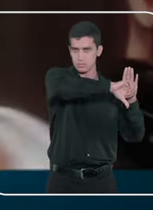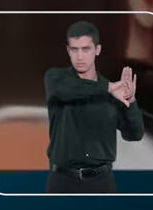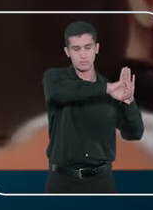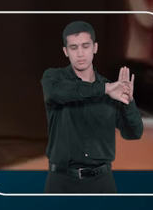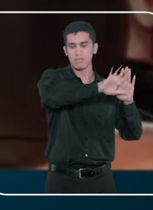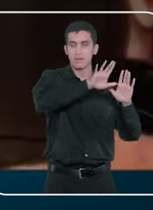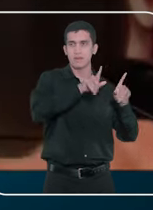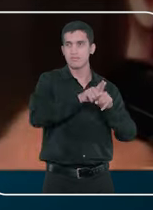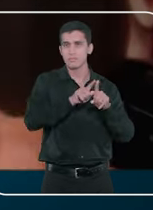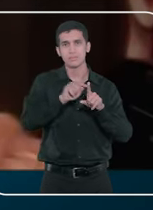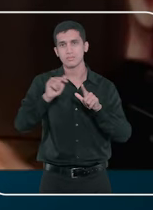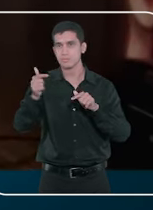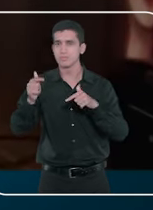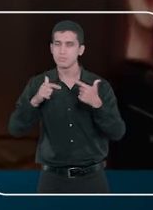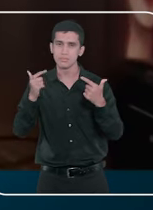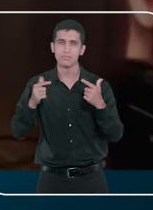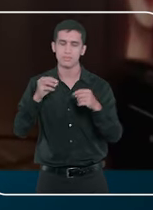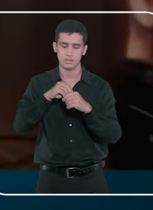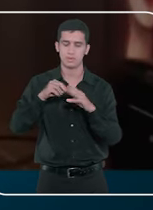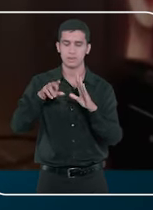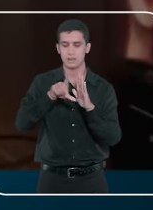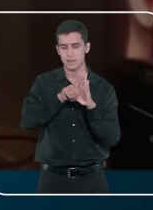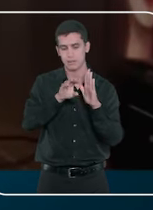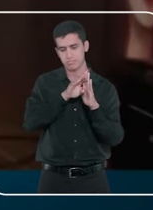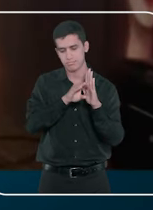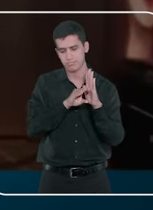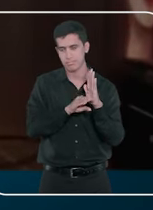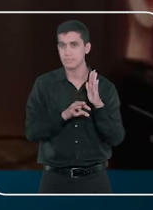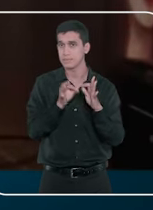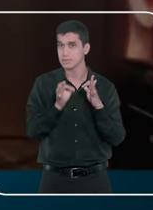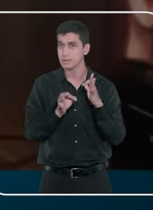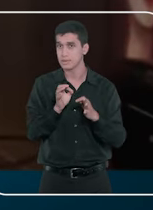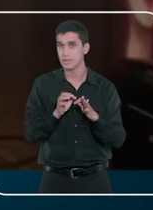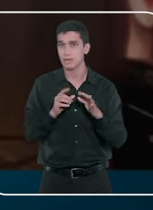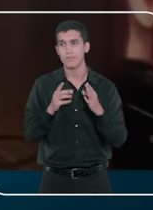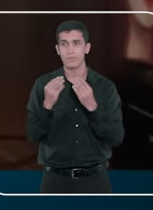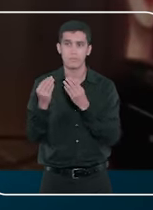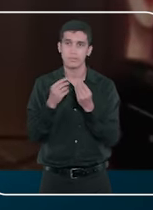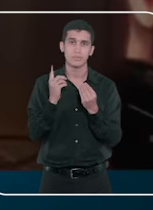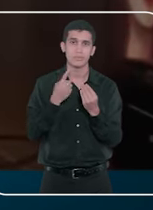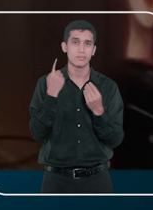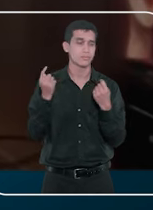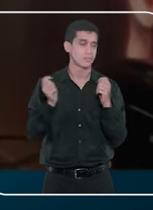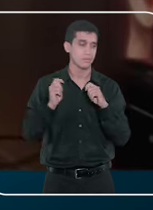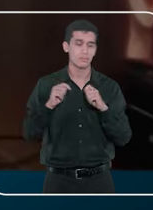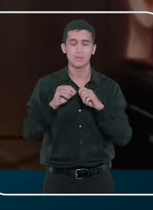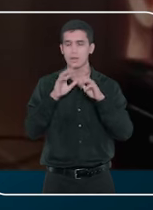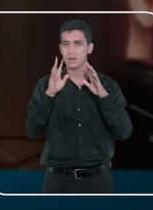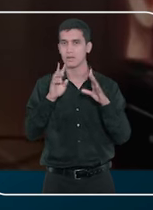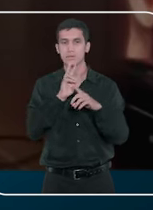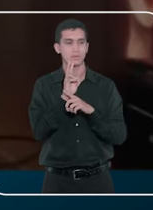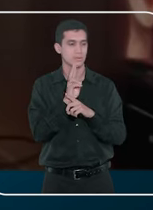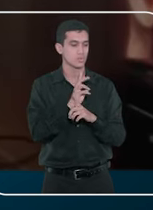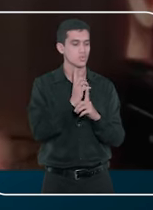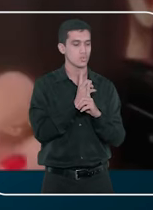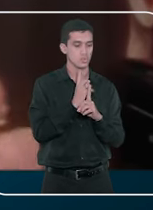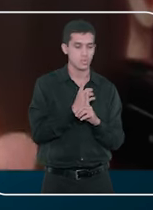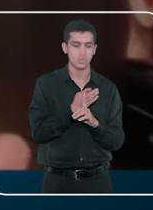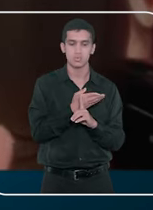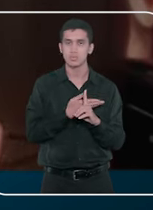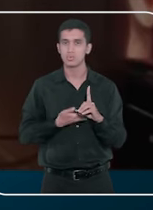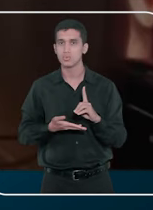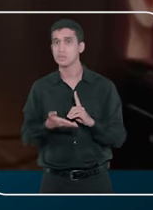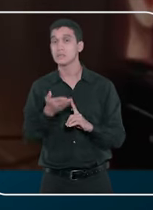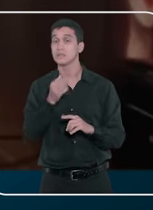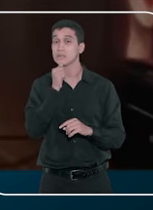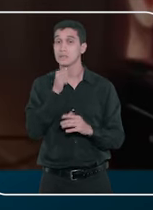mas em outras passagens do ordenamento jurídico. Muitas vezes nós podemos claramente visualizar uma colaboração sem que